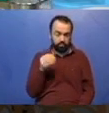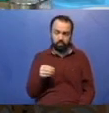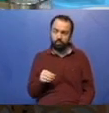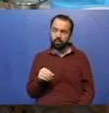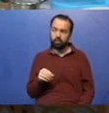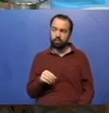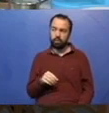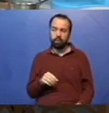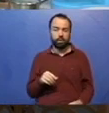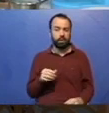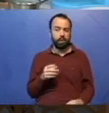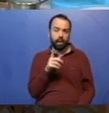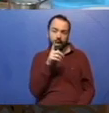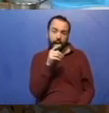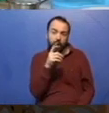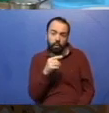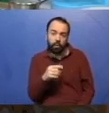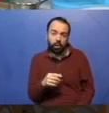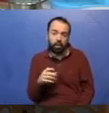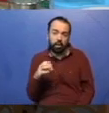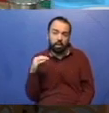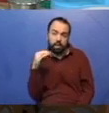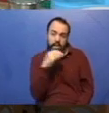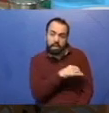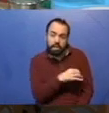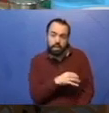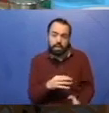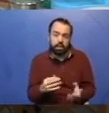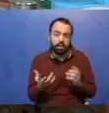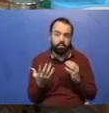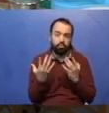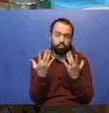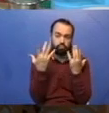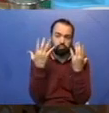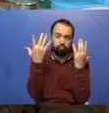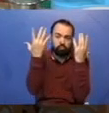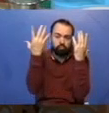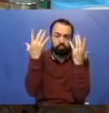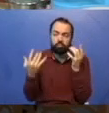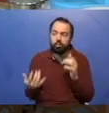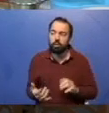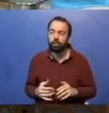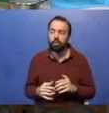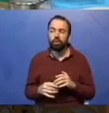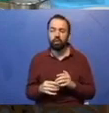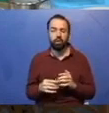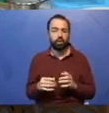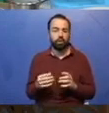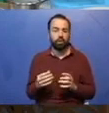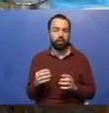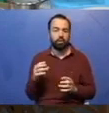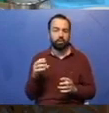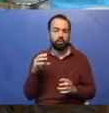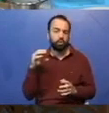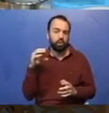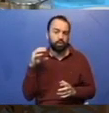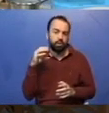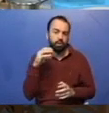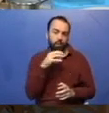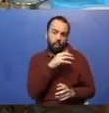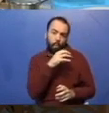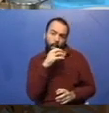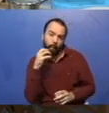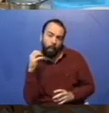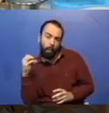aqui, que a água quente forma vapor, tá? Ao ser esfriado pelo gelo,